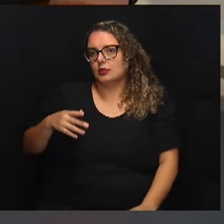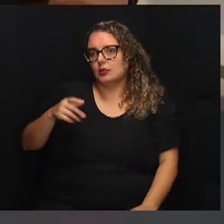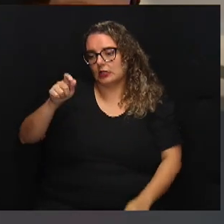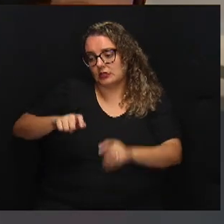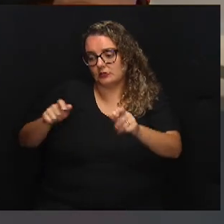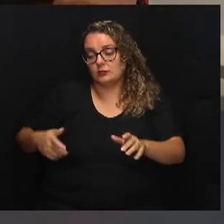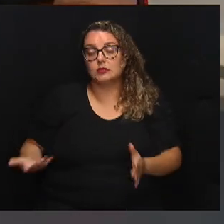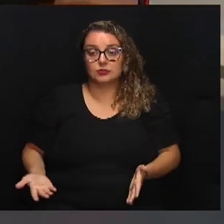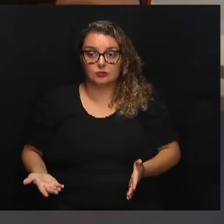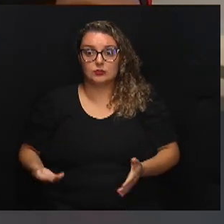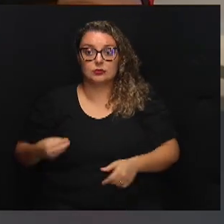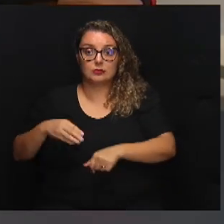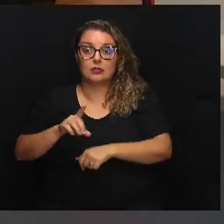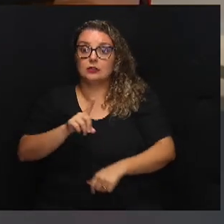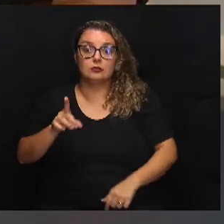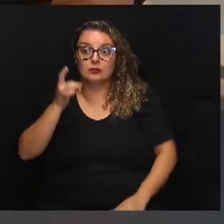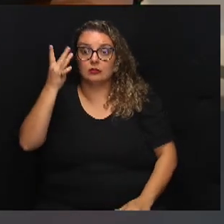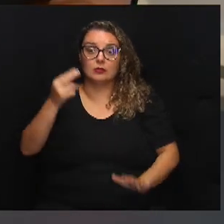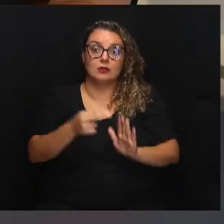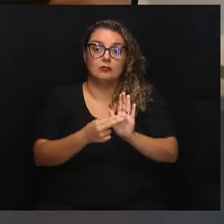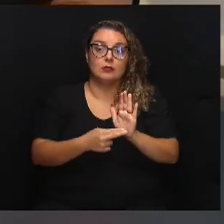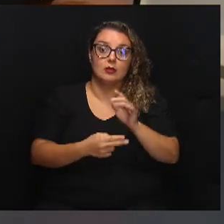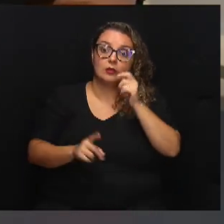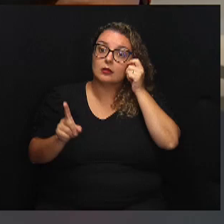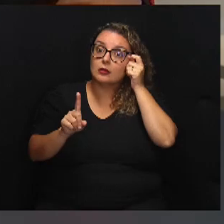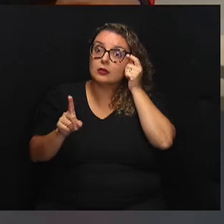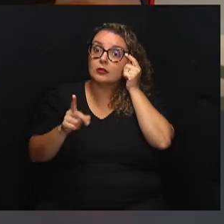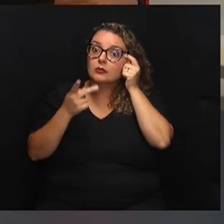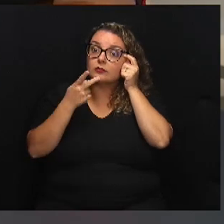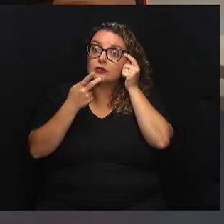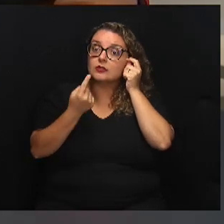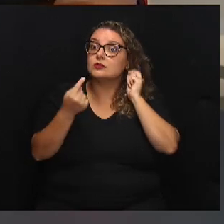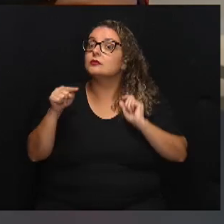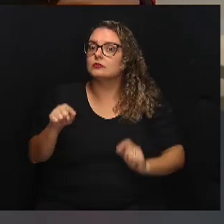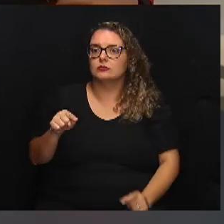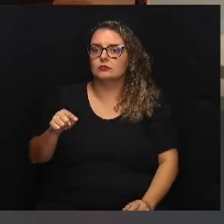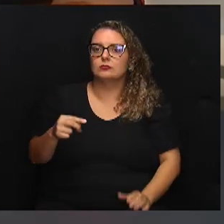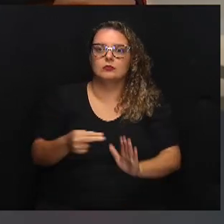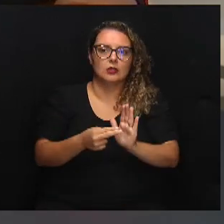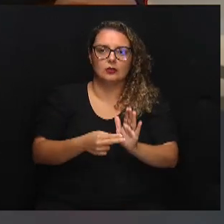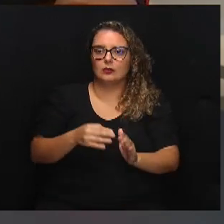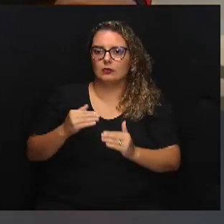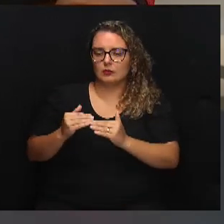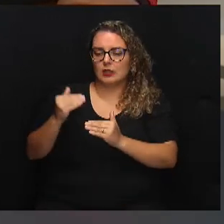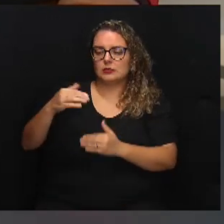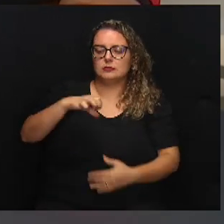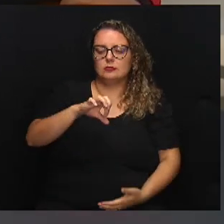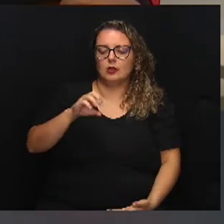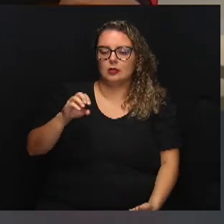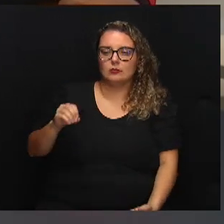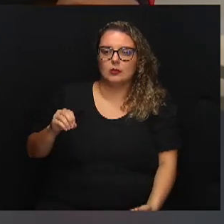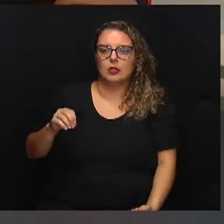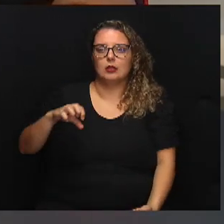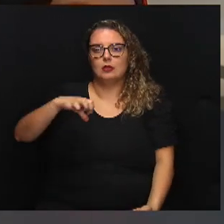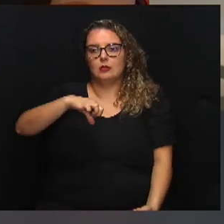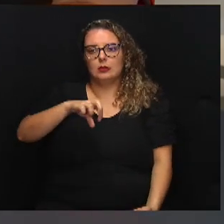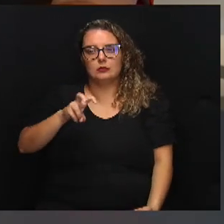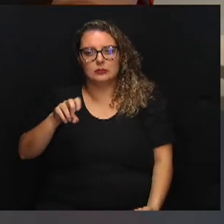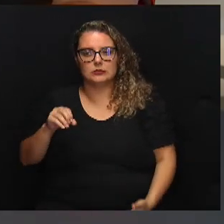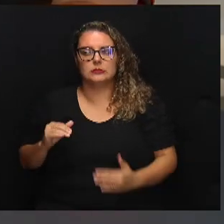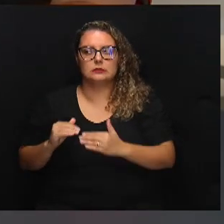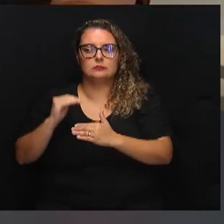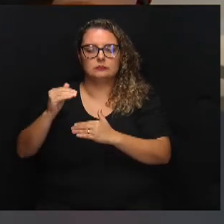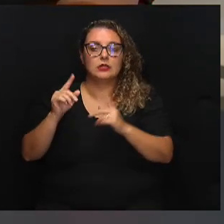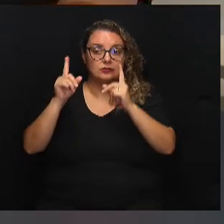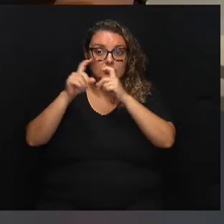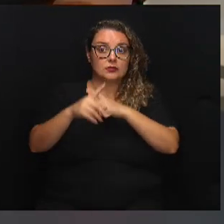está tão fácil assim tirar uma nota boa. Não estou nem falando de nota 1000, mas uma nota excelente, acima de 900, 950 ali. Está